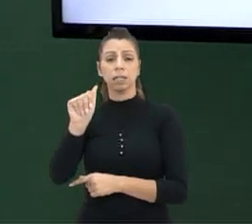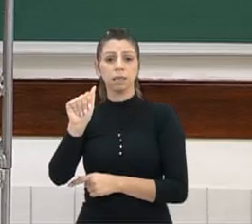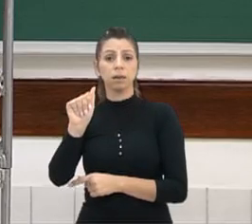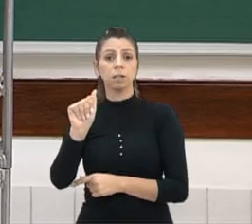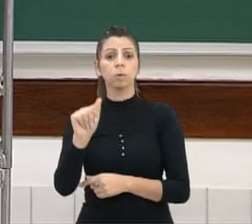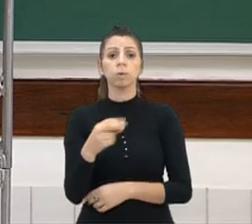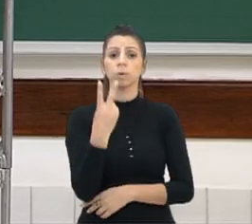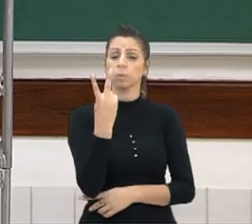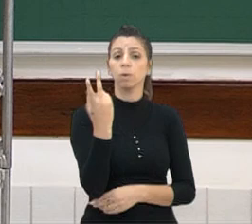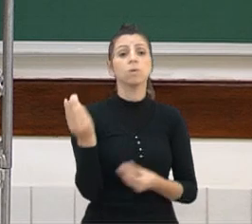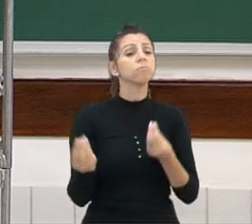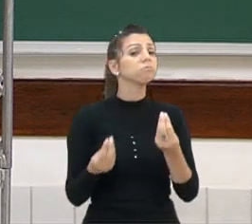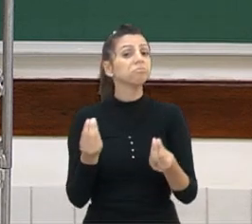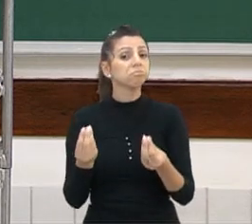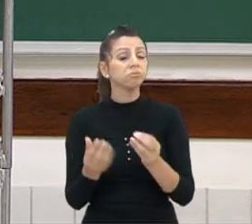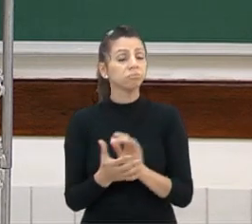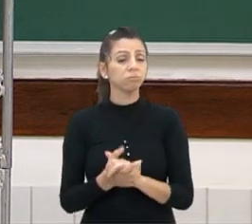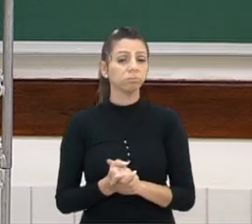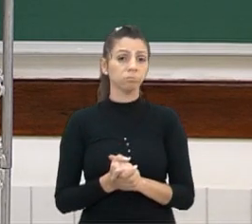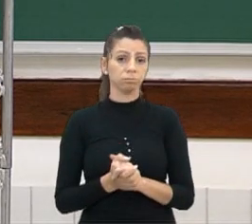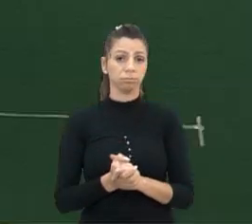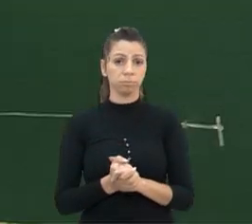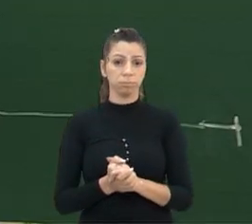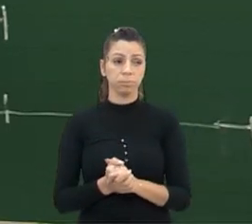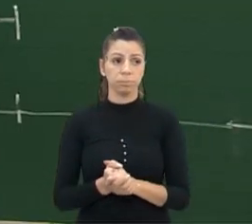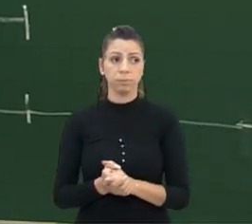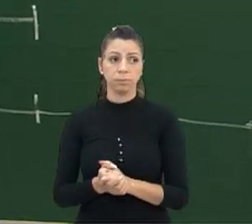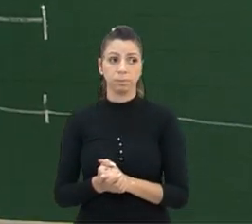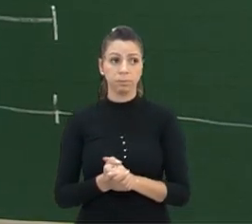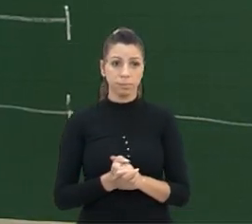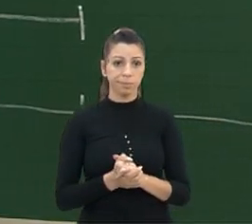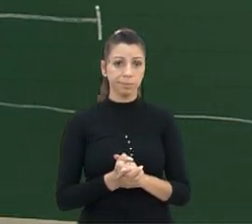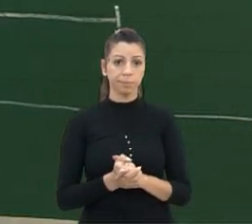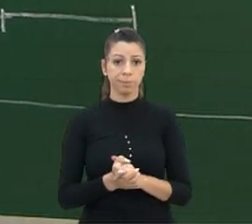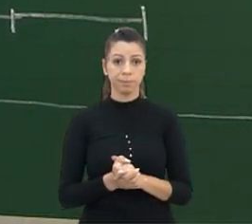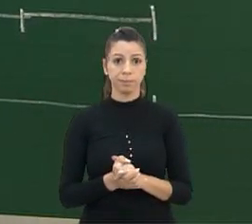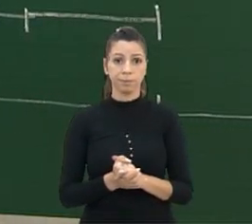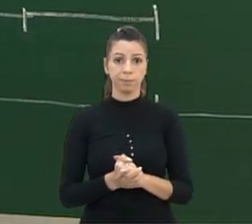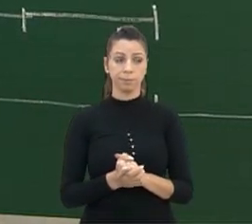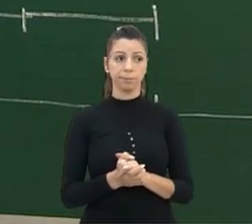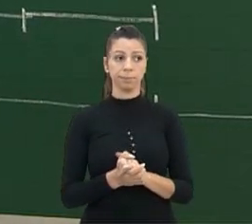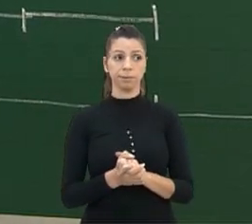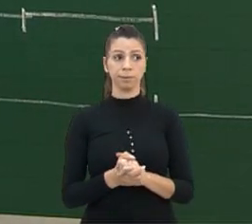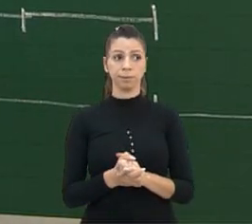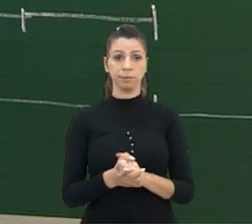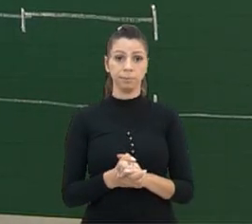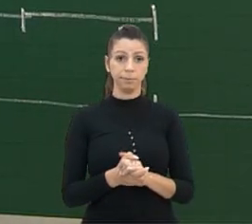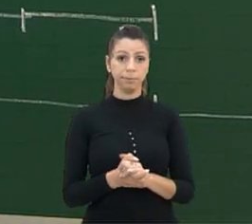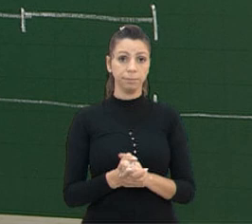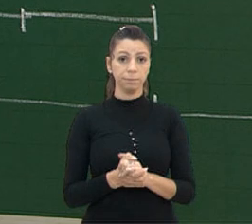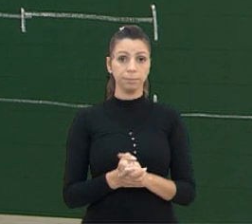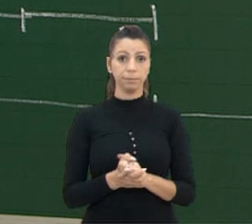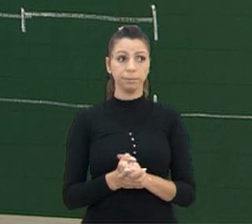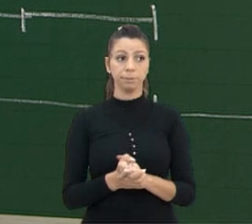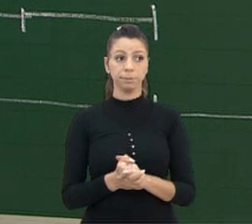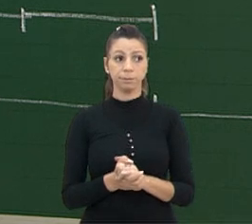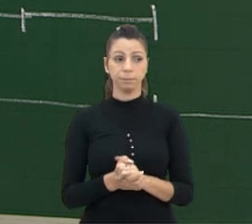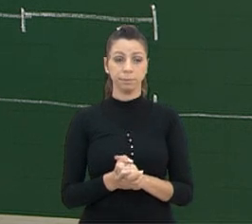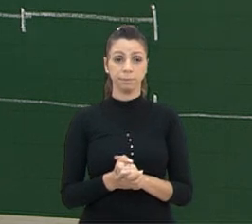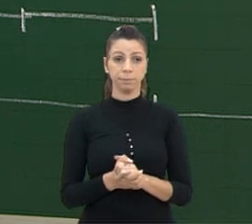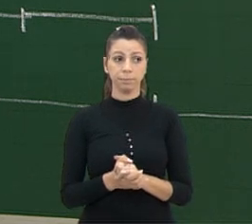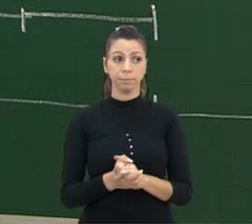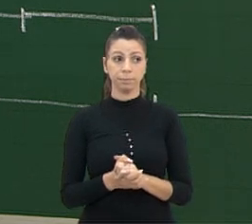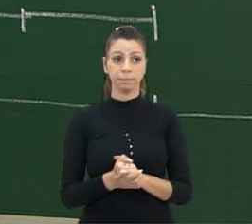Um retângulo de área 2 vai ser. Vamos pegar esse aqui como exemplo. Um